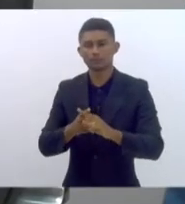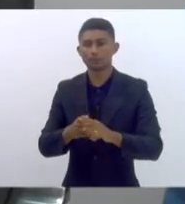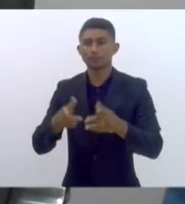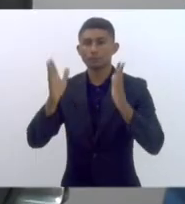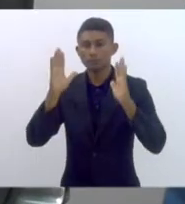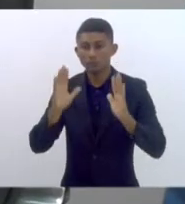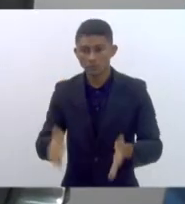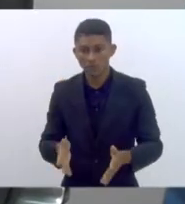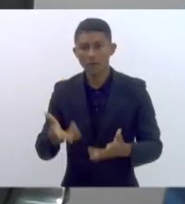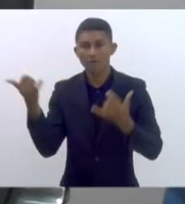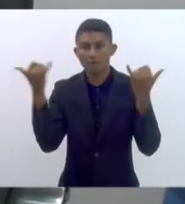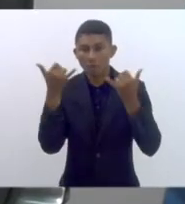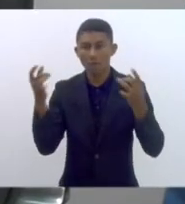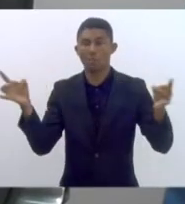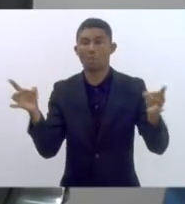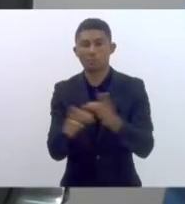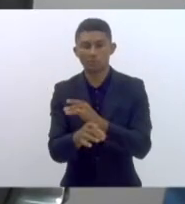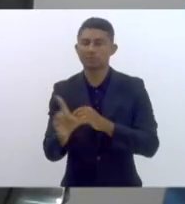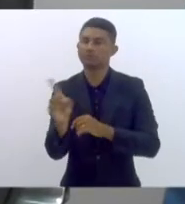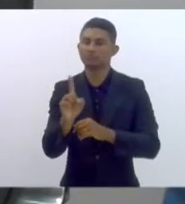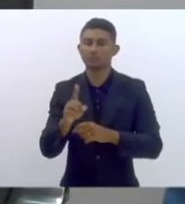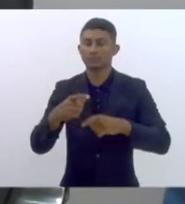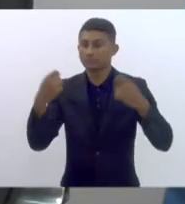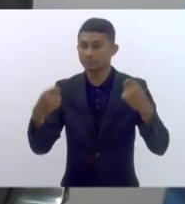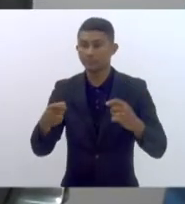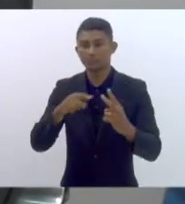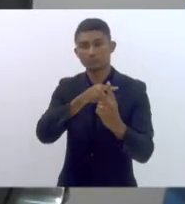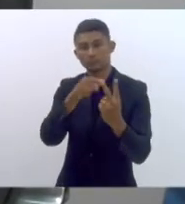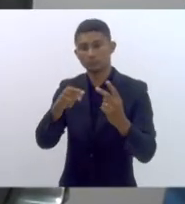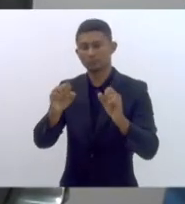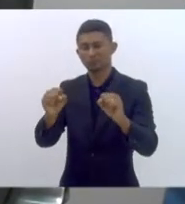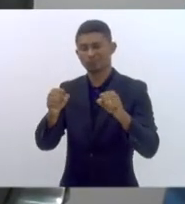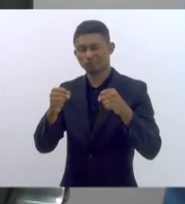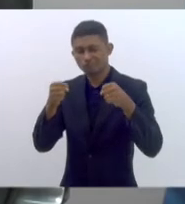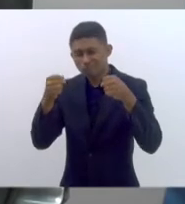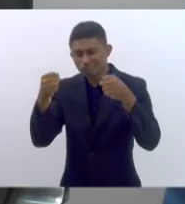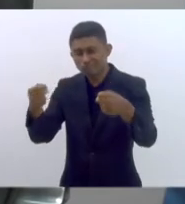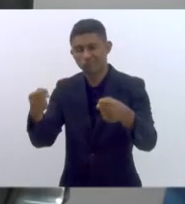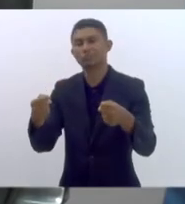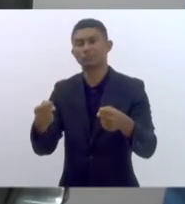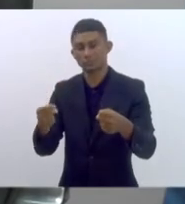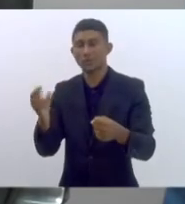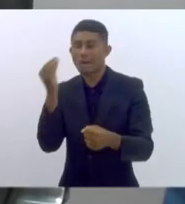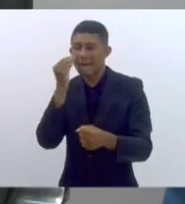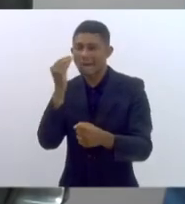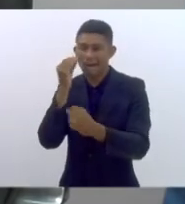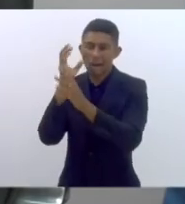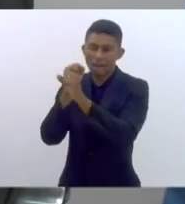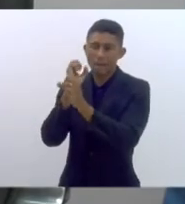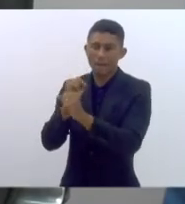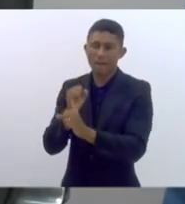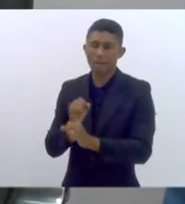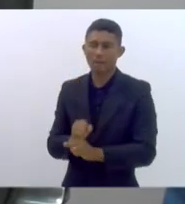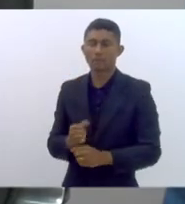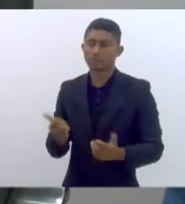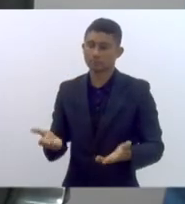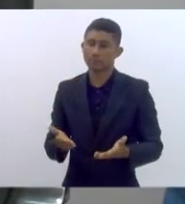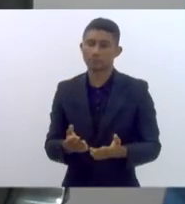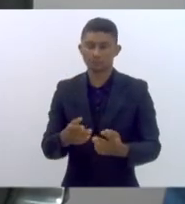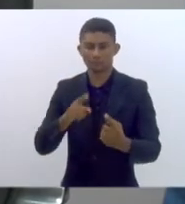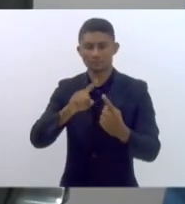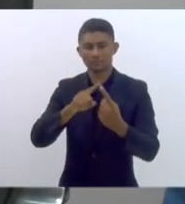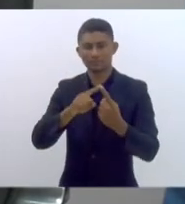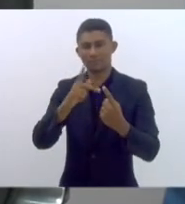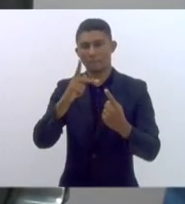na prateleira, né? Foram dados que tiveram que passar por simulação. E, como disse aqui o Pedro